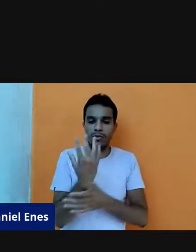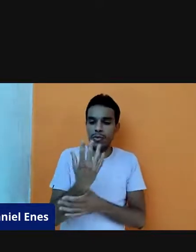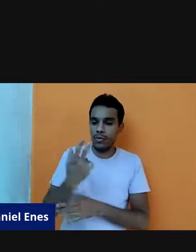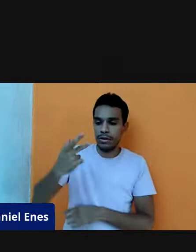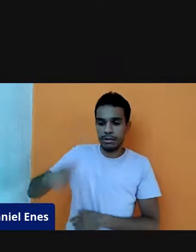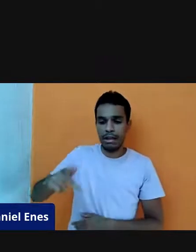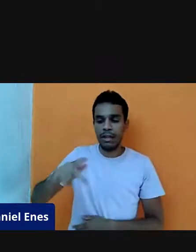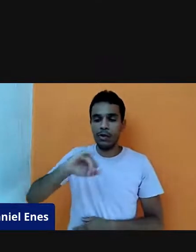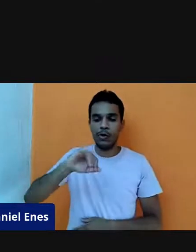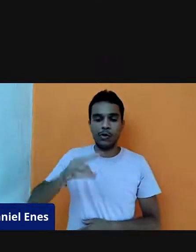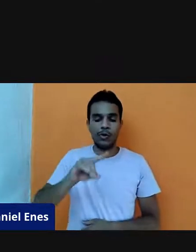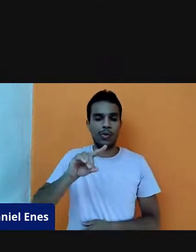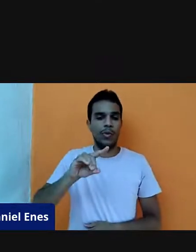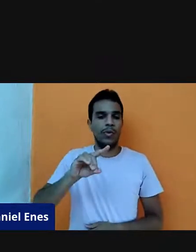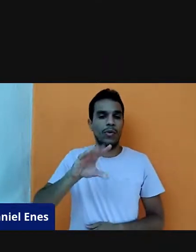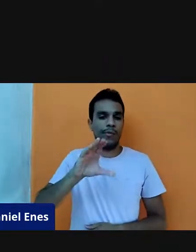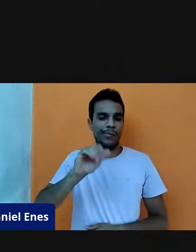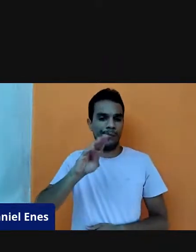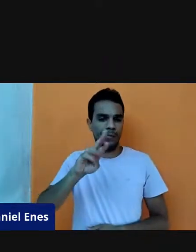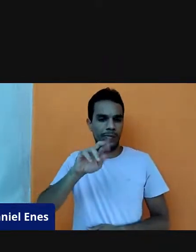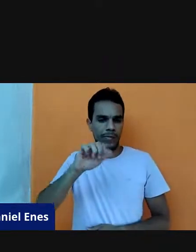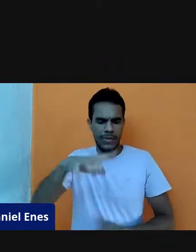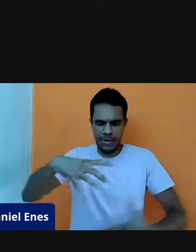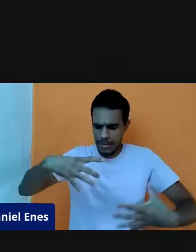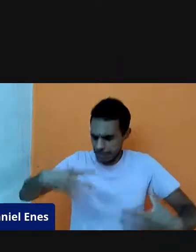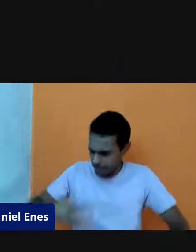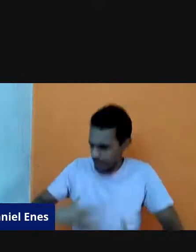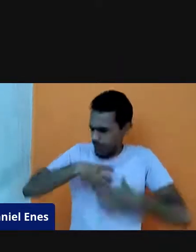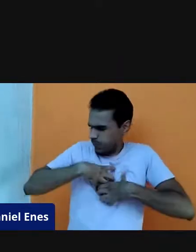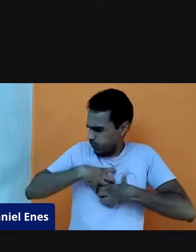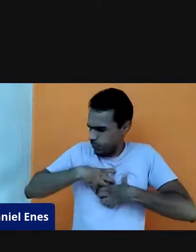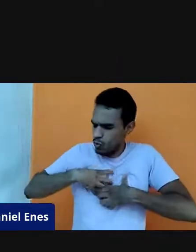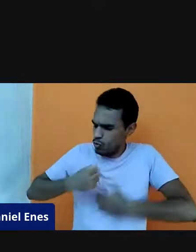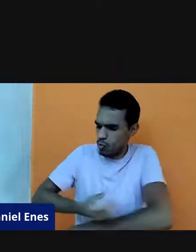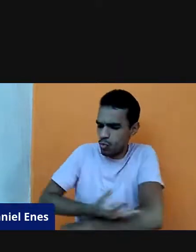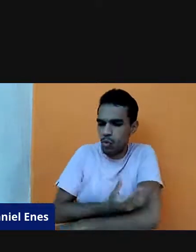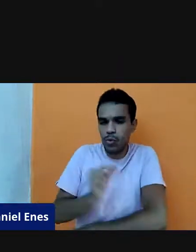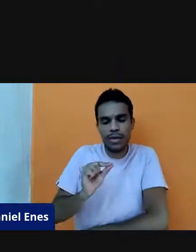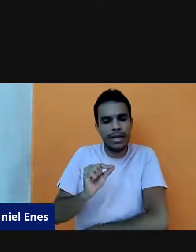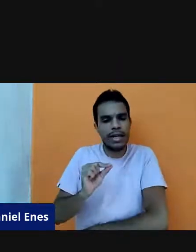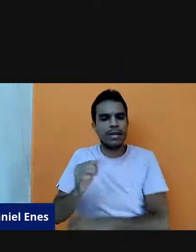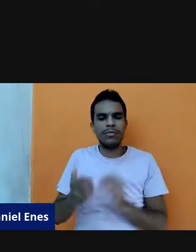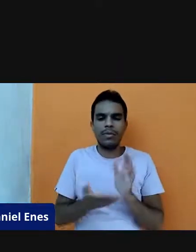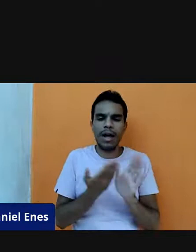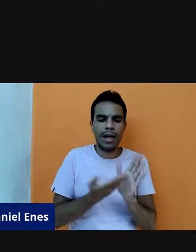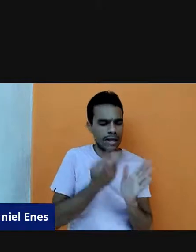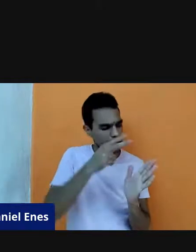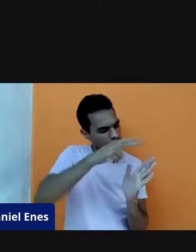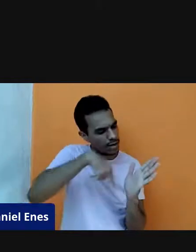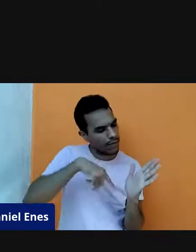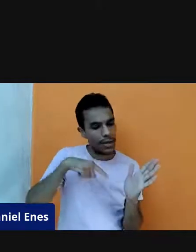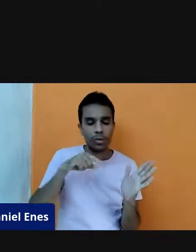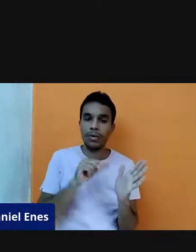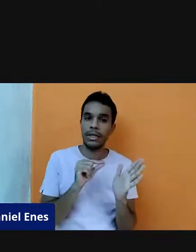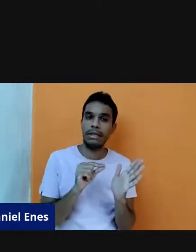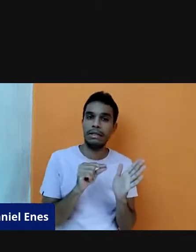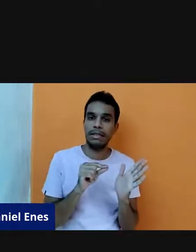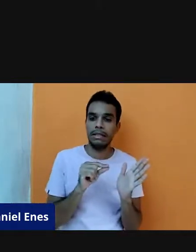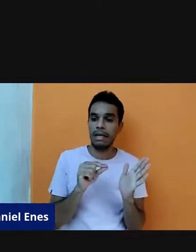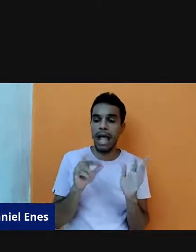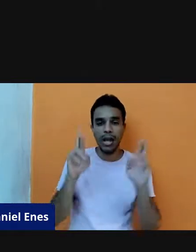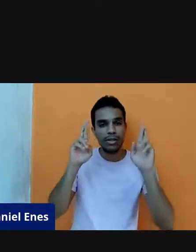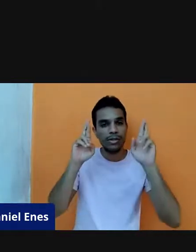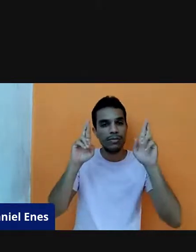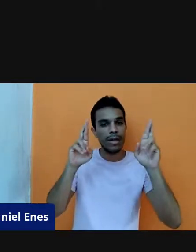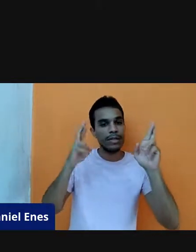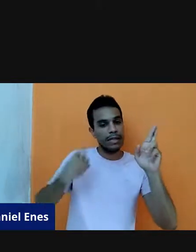diante de um choque emocional que ele tem ao ler em uma revista que a expectativa de